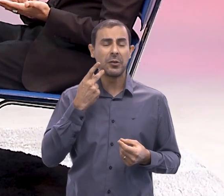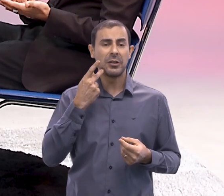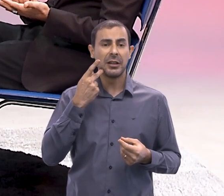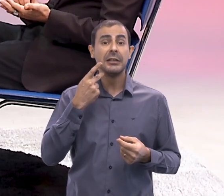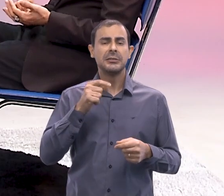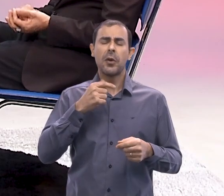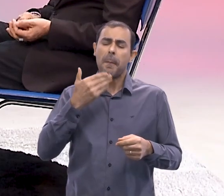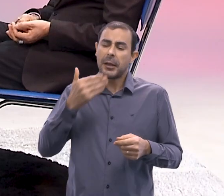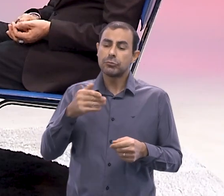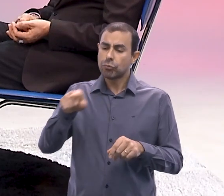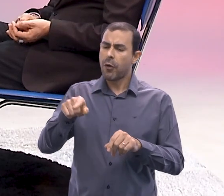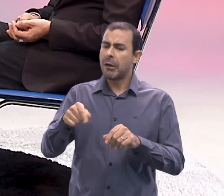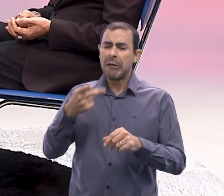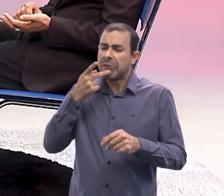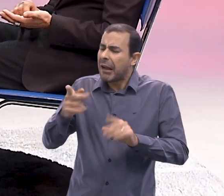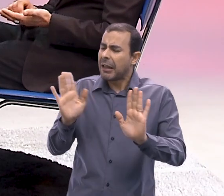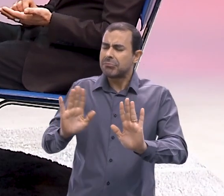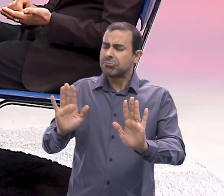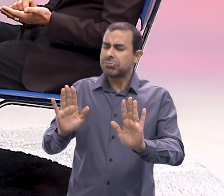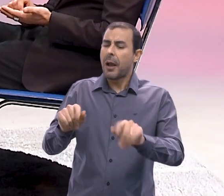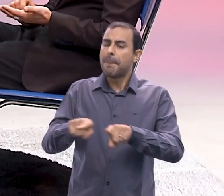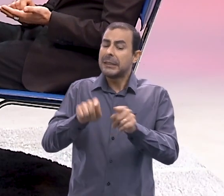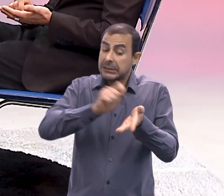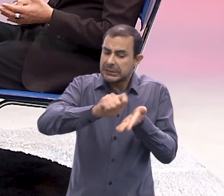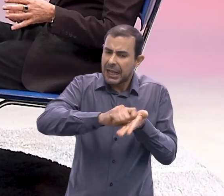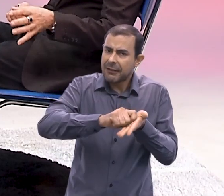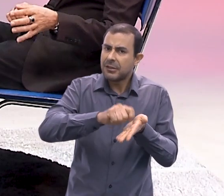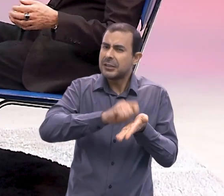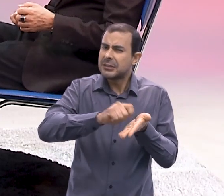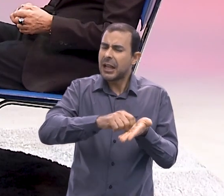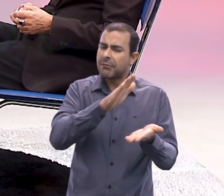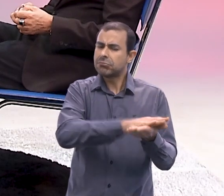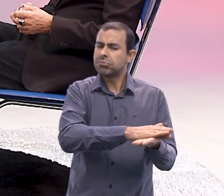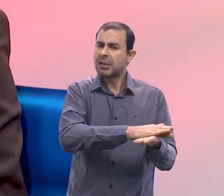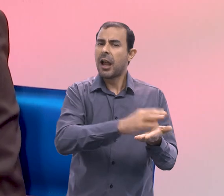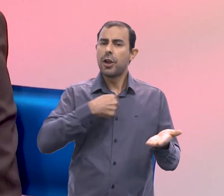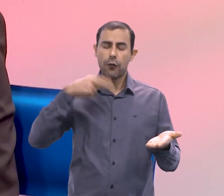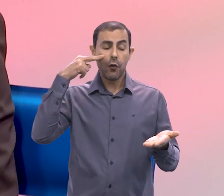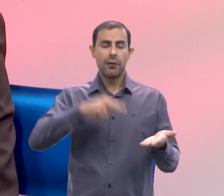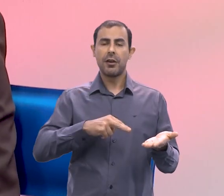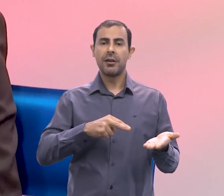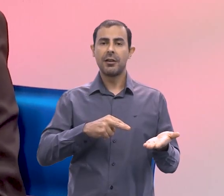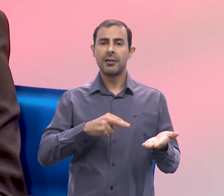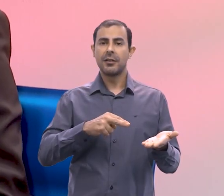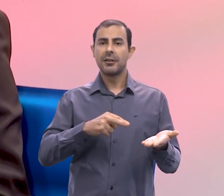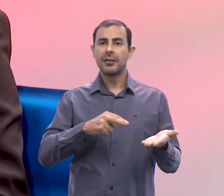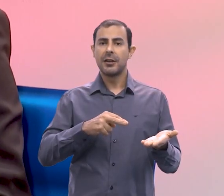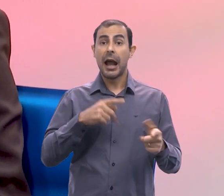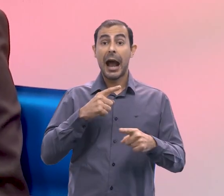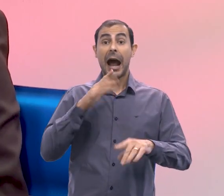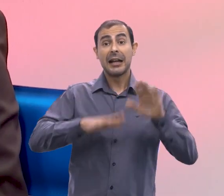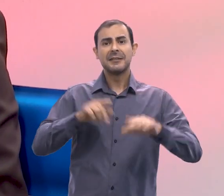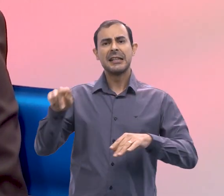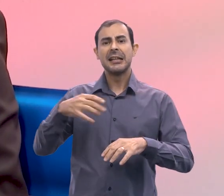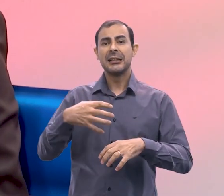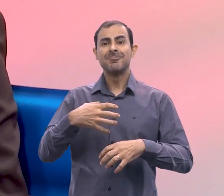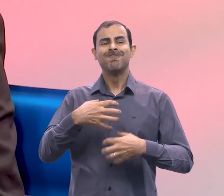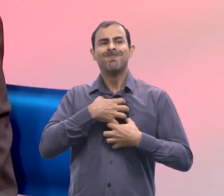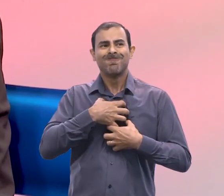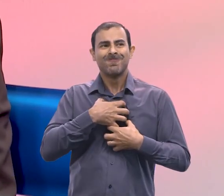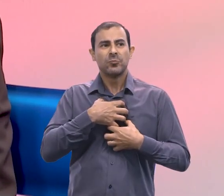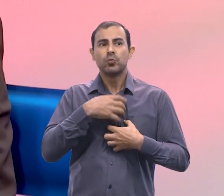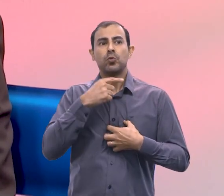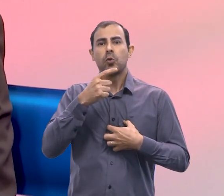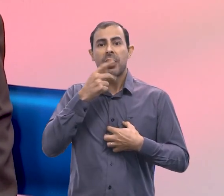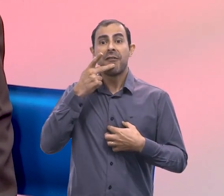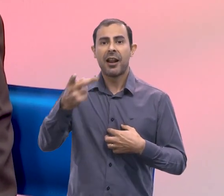peça, olha, se você estiver passando alguma coisa, escreva para mim e deixa aqui. Escreva um bilhetinho para mim, porque às vezes ele não tem condições